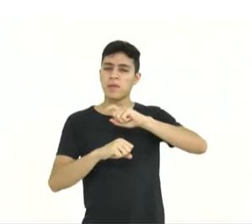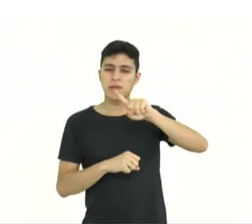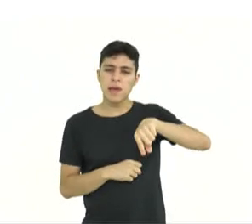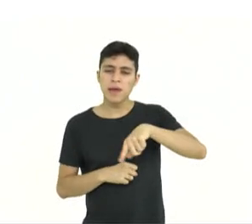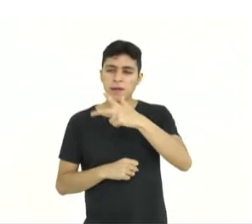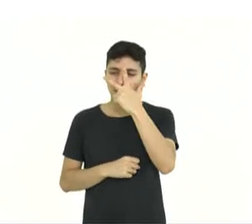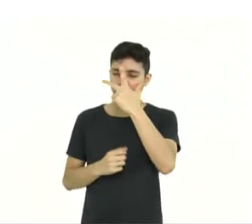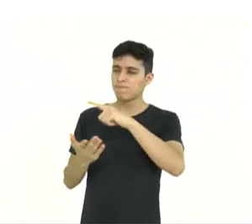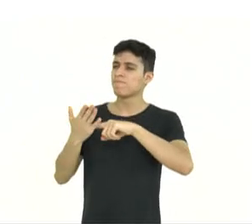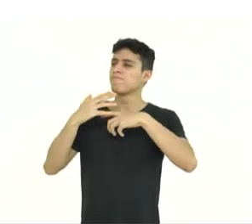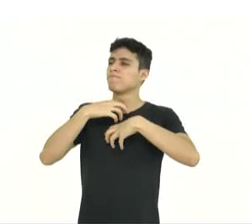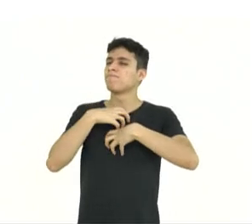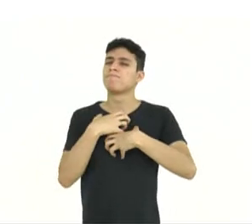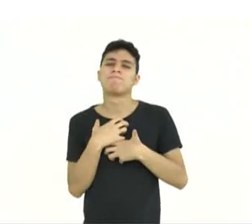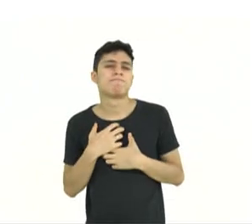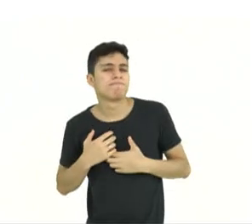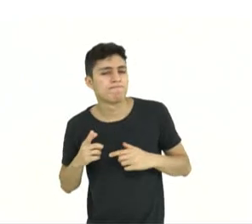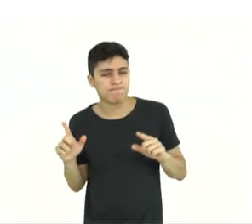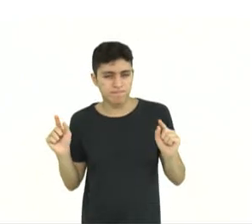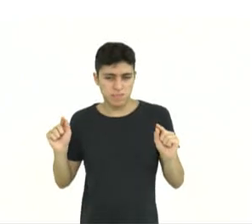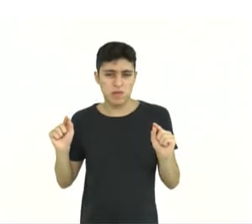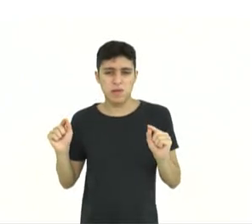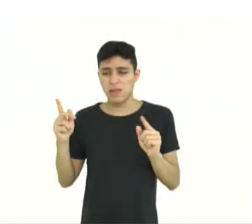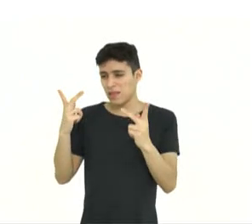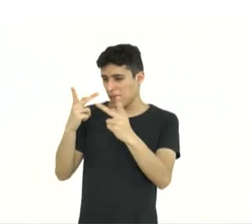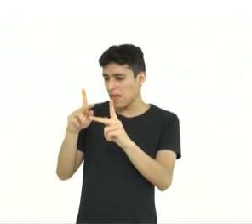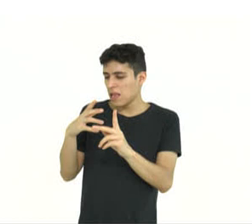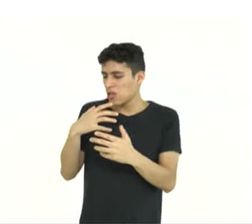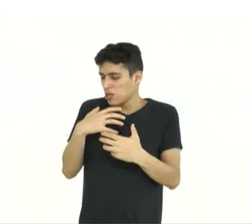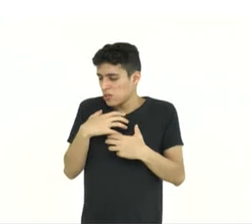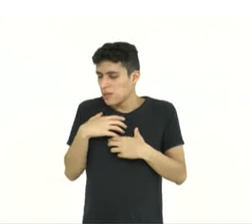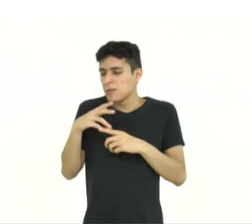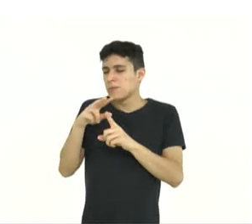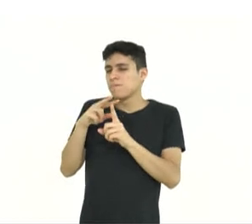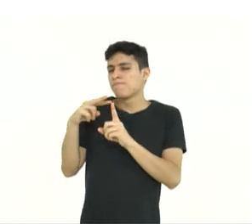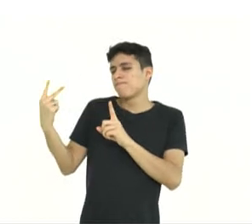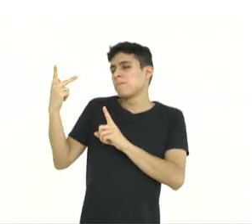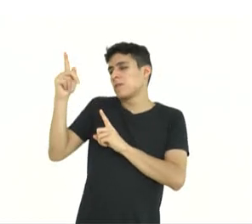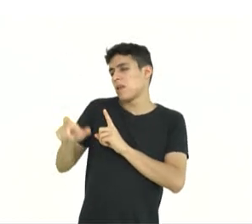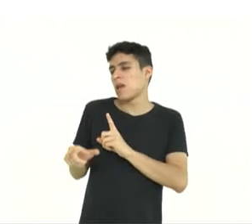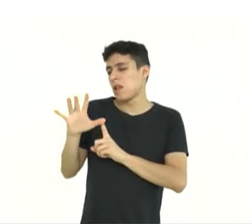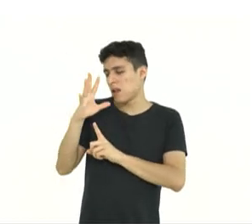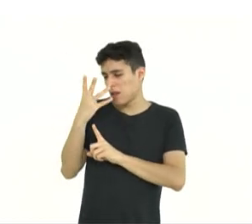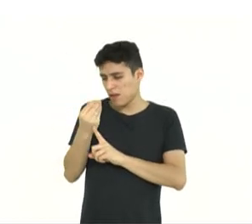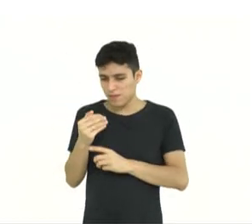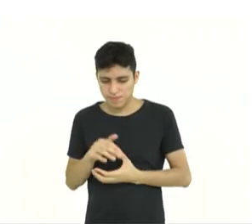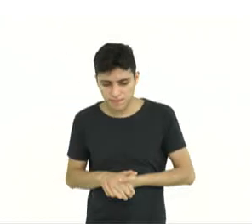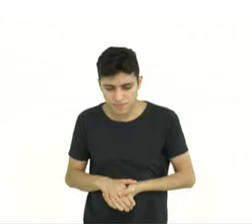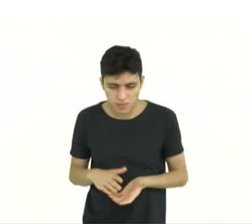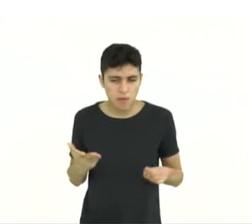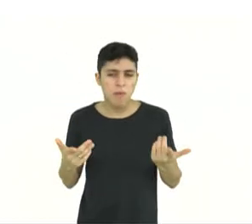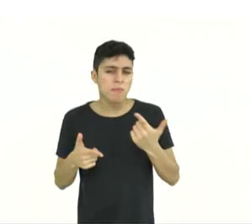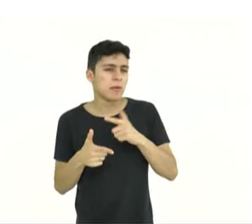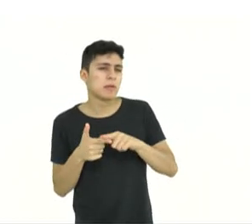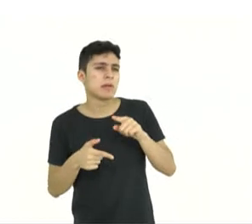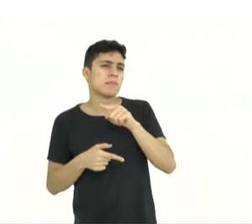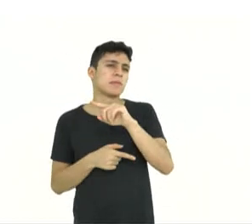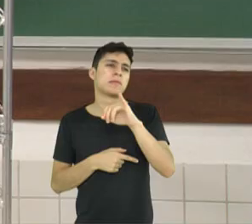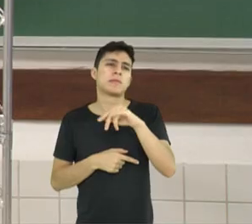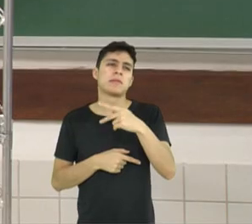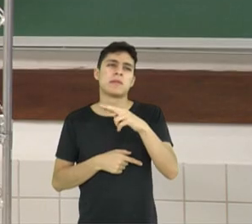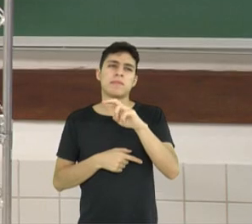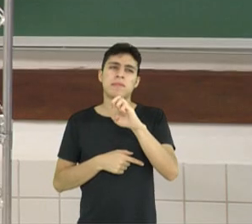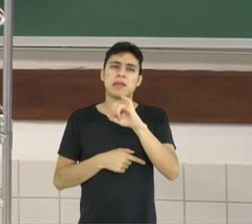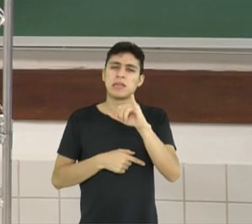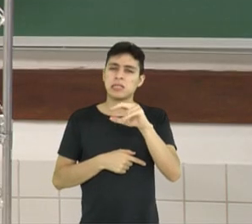dar a impressão né das percepções sensoriais iniciais do artista que que era o grande problema do Impressionismo a gente